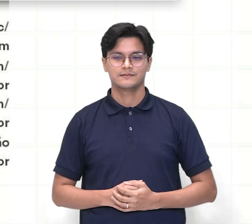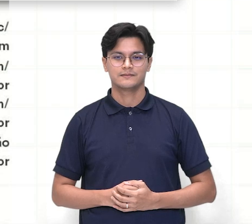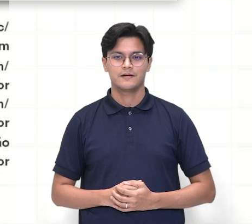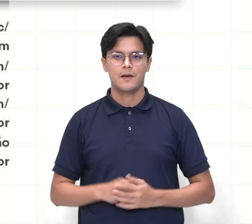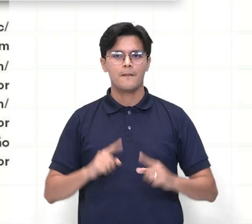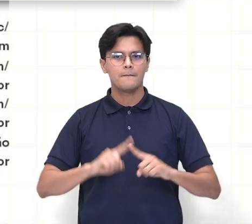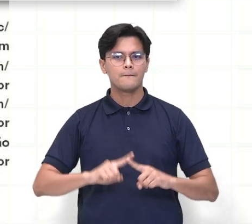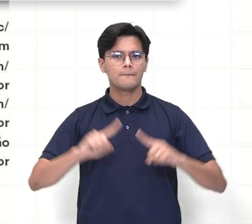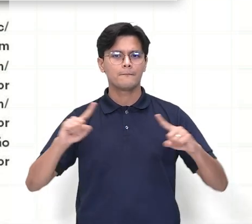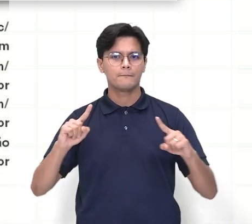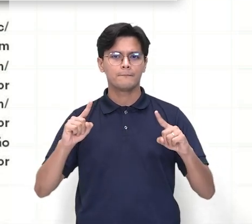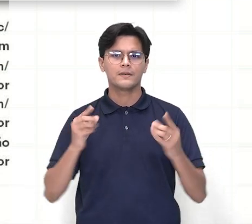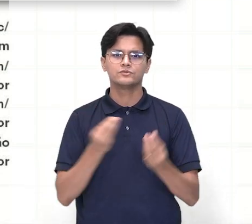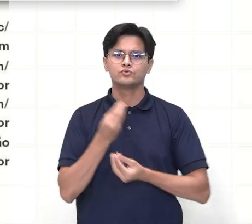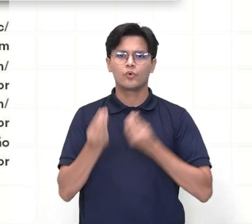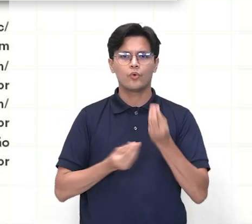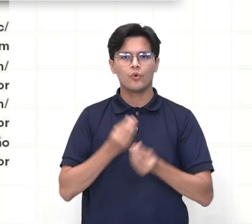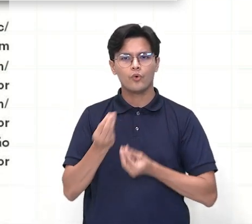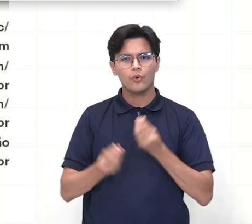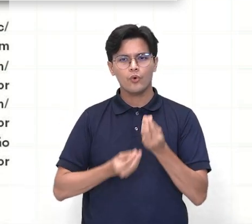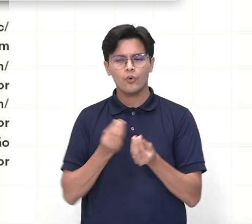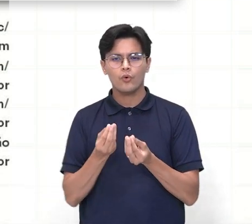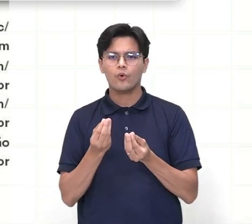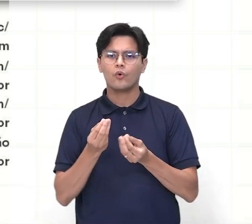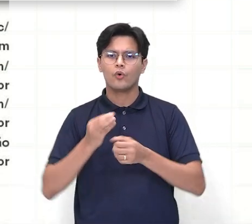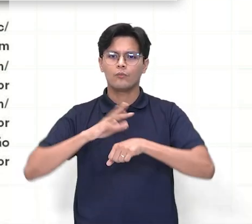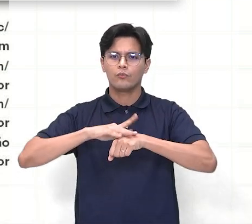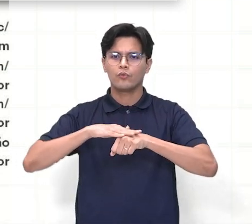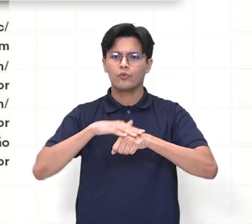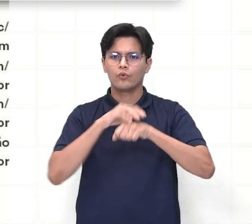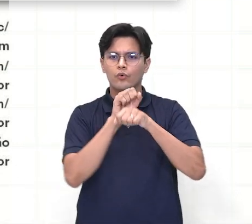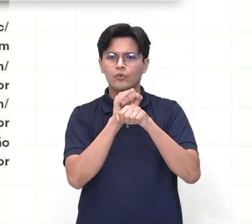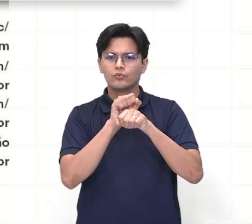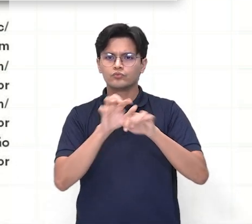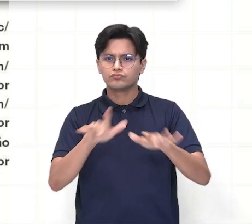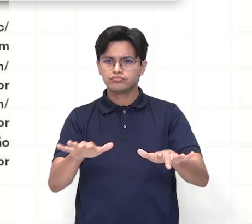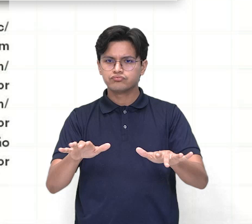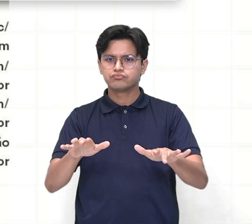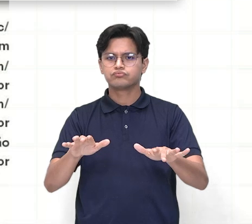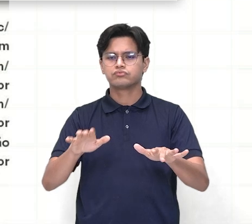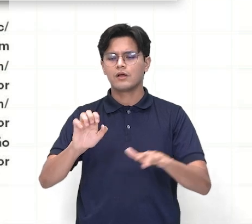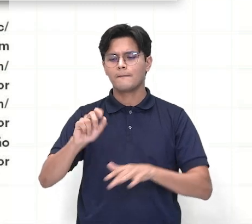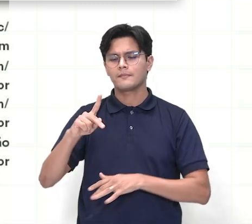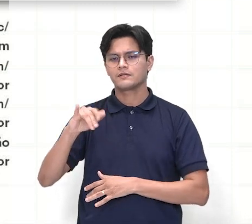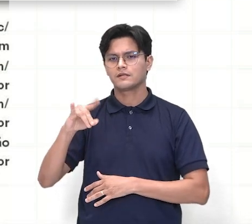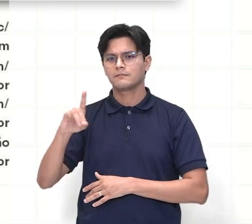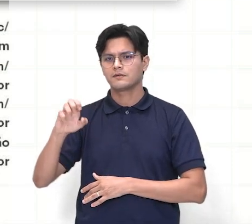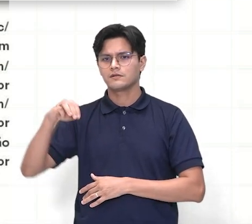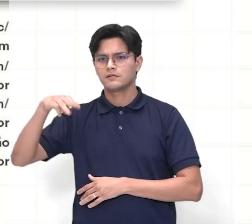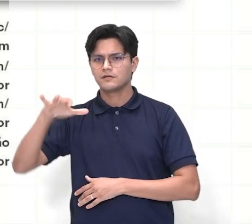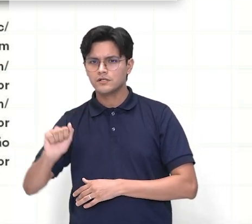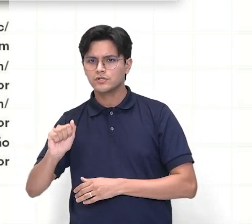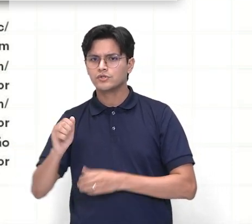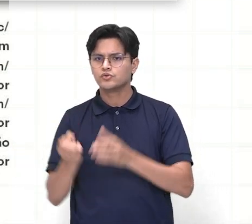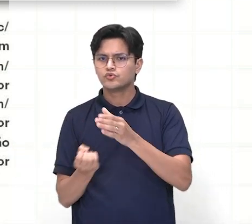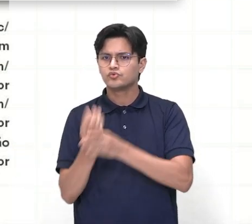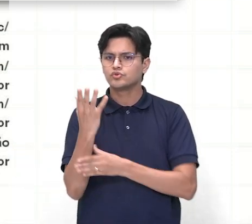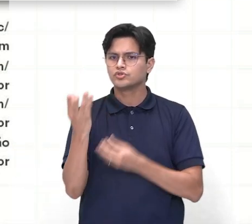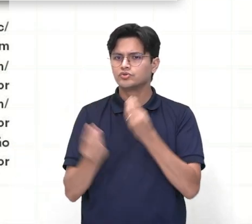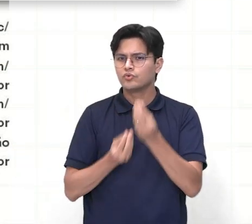para as epidemias, professora, para os aumentos da epidemia? A falta